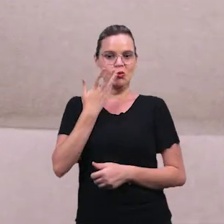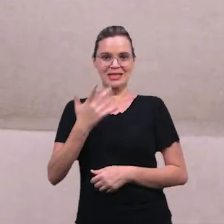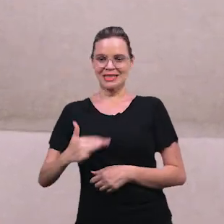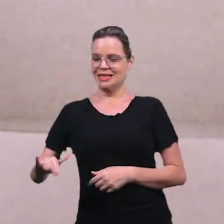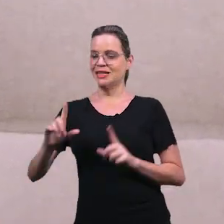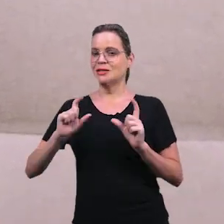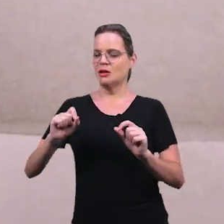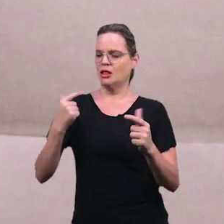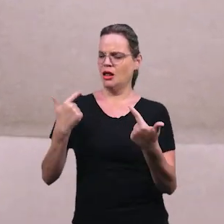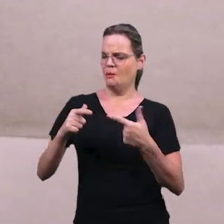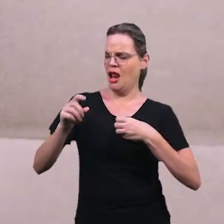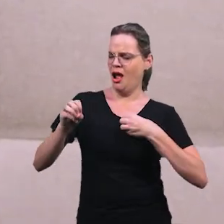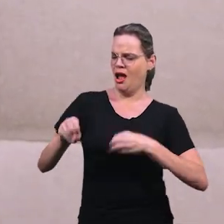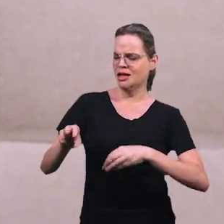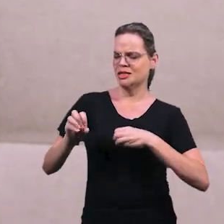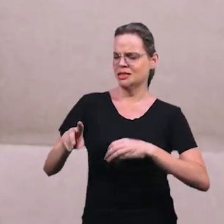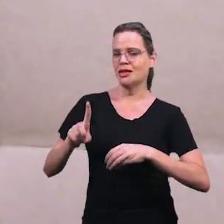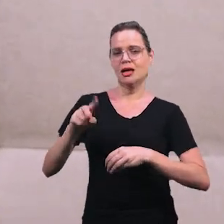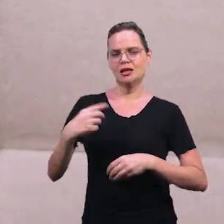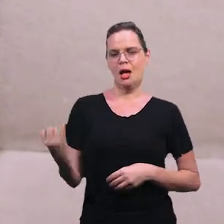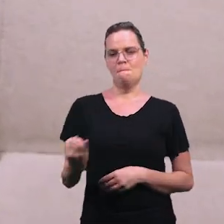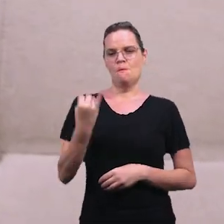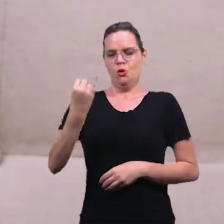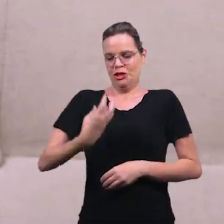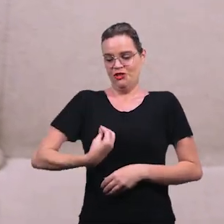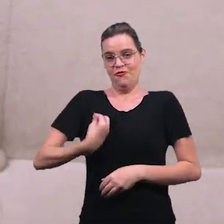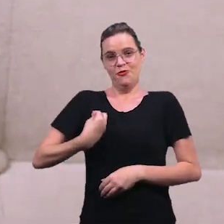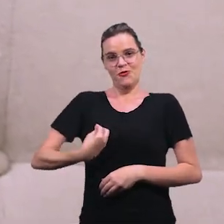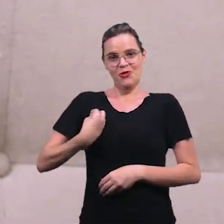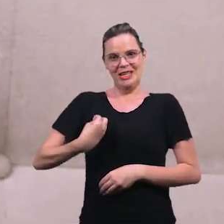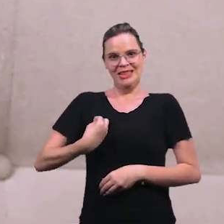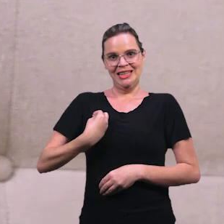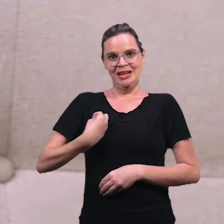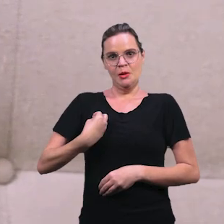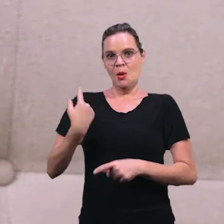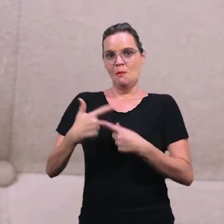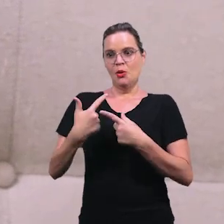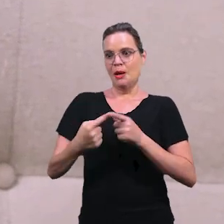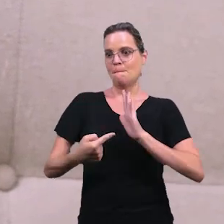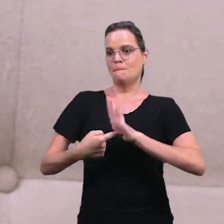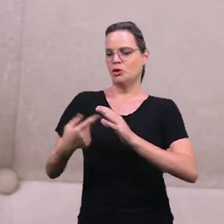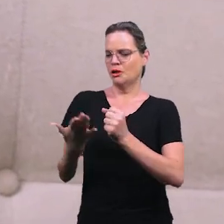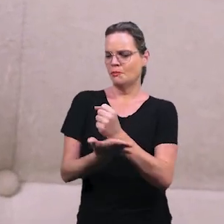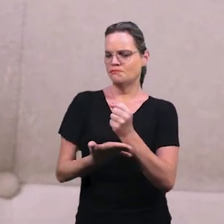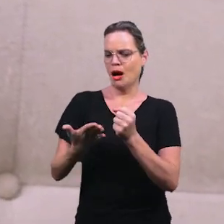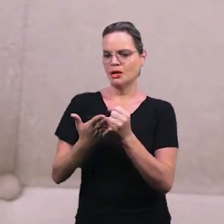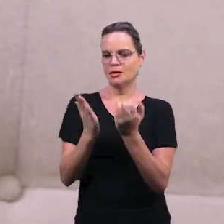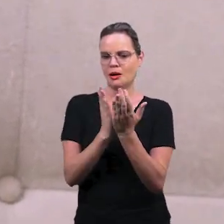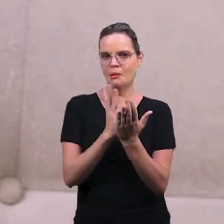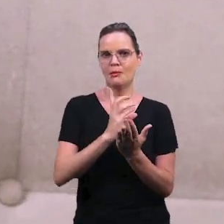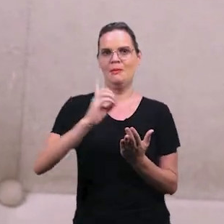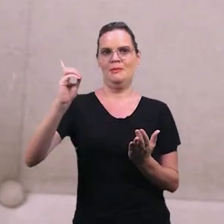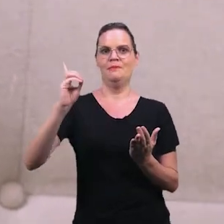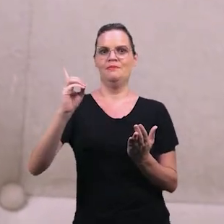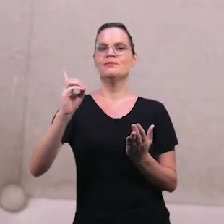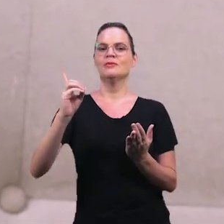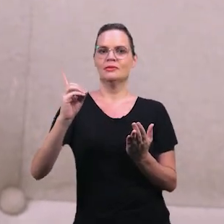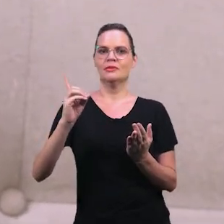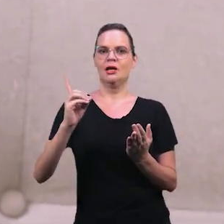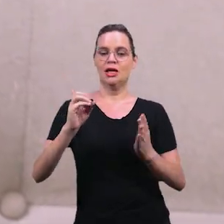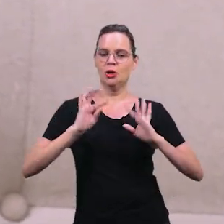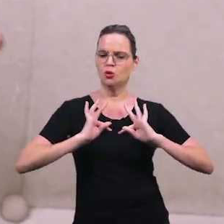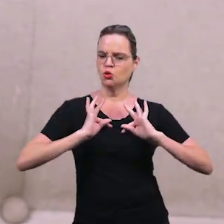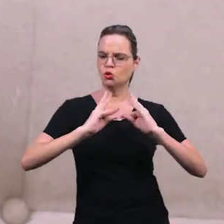crianças a importância da vida baseada numa visão bíblica, né? Então, as